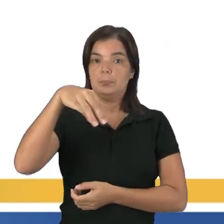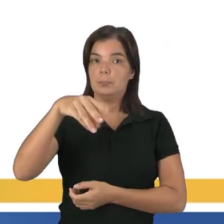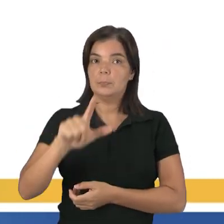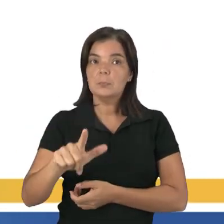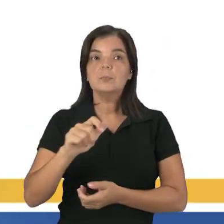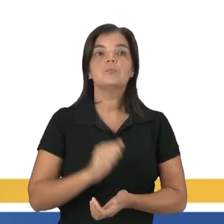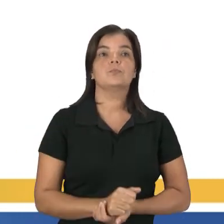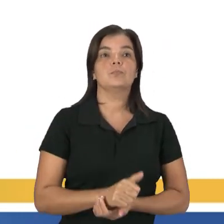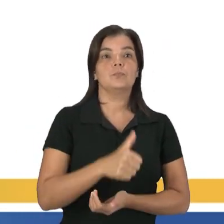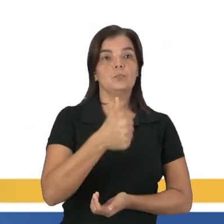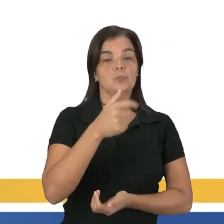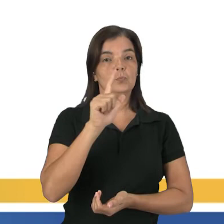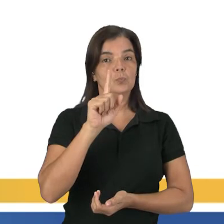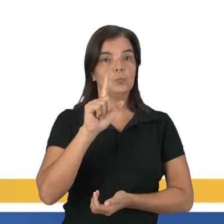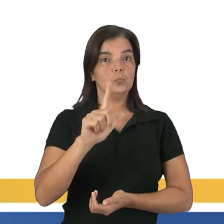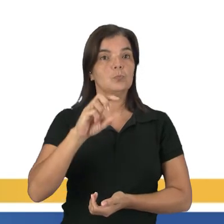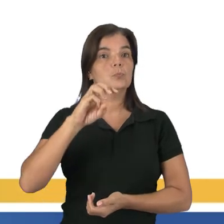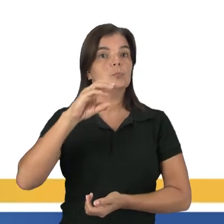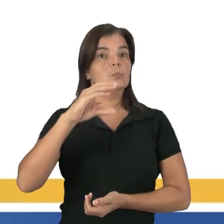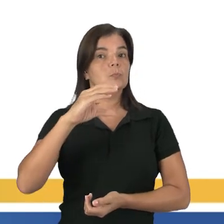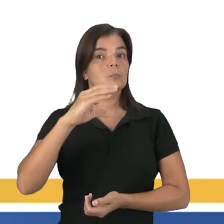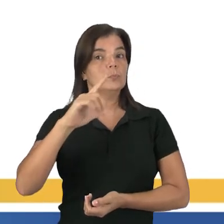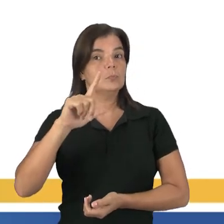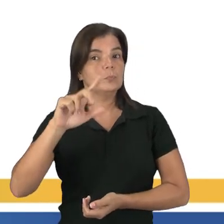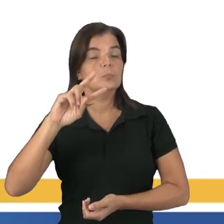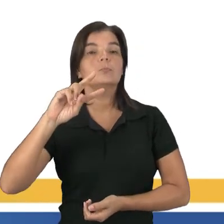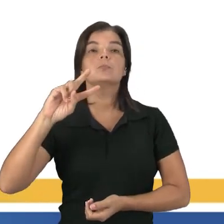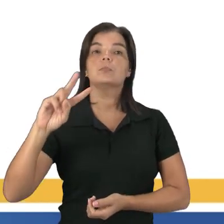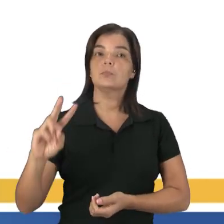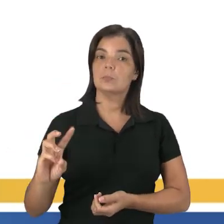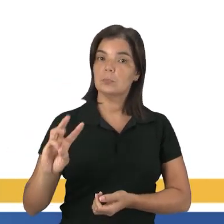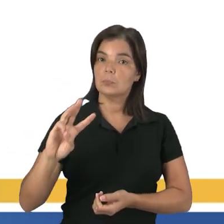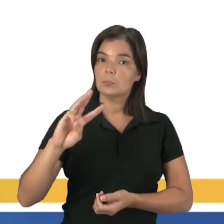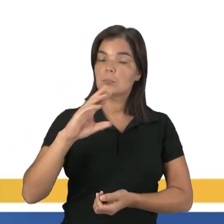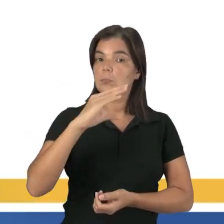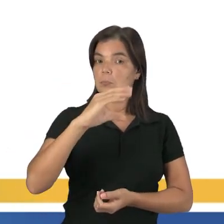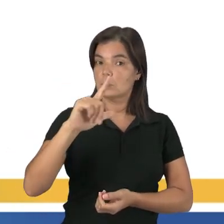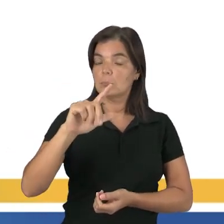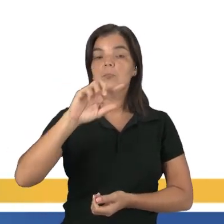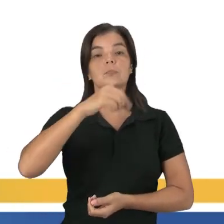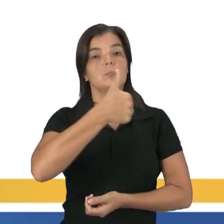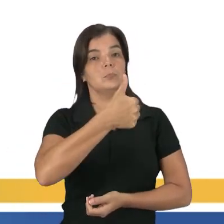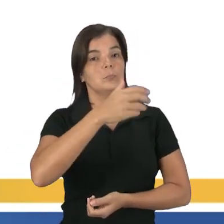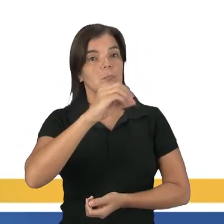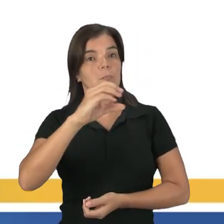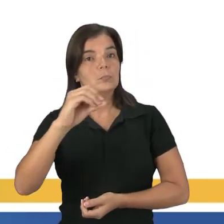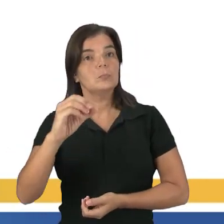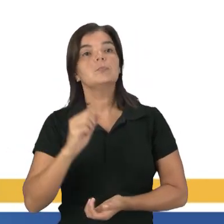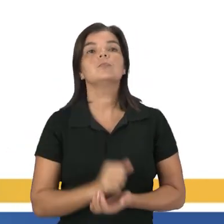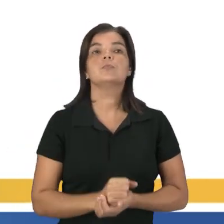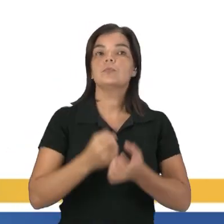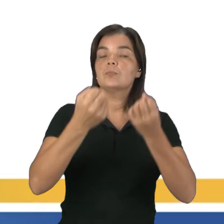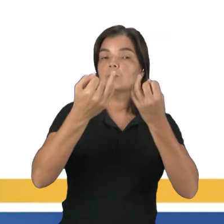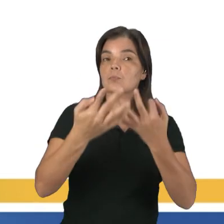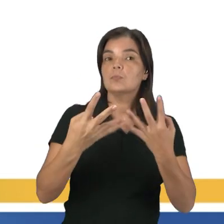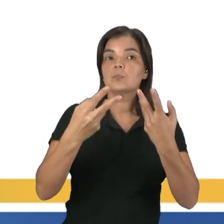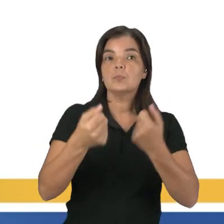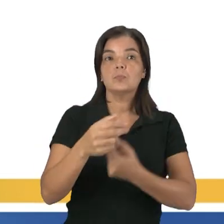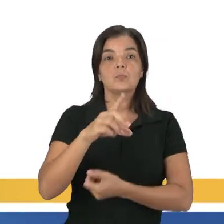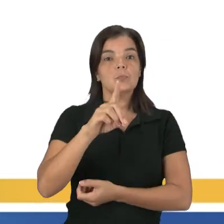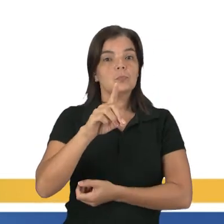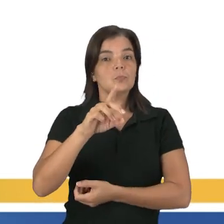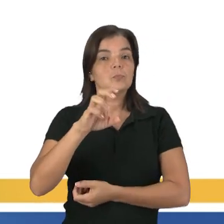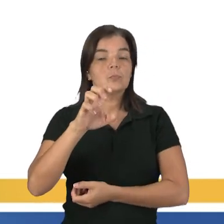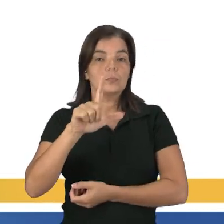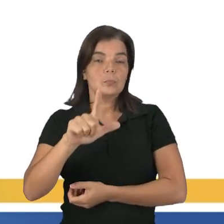1.000 mililitros. 1 litro é 100 centilitros, centilitro vem de 100, e como eu comentei, gente, tudo que tem deca é